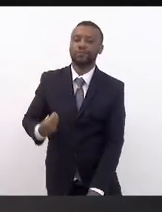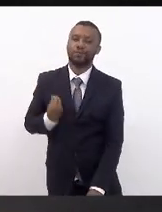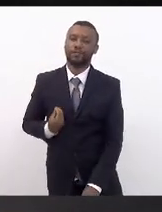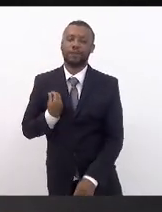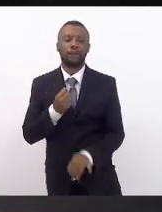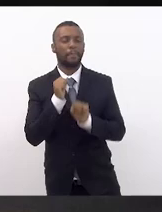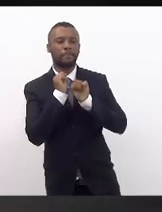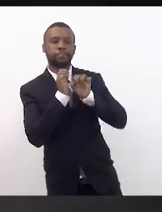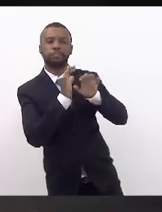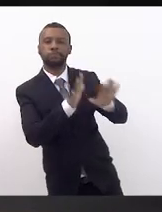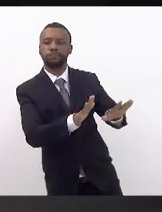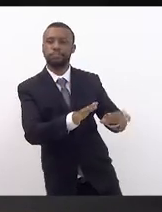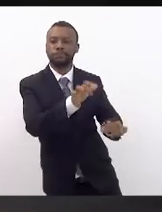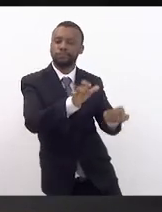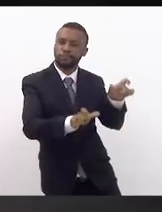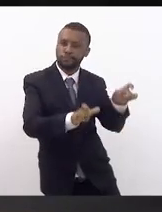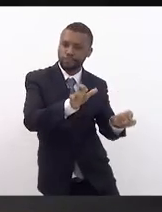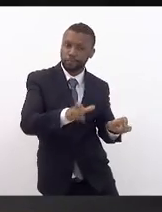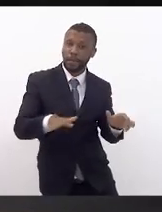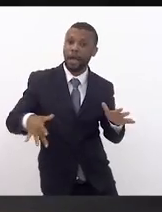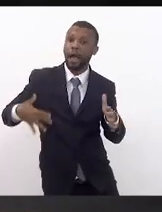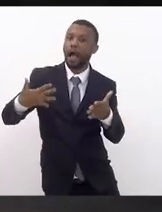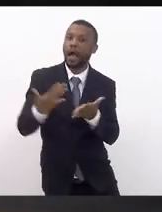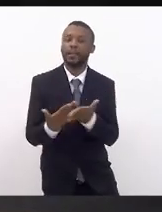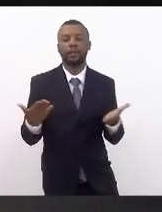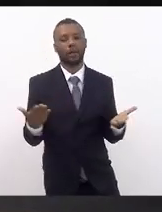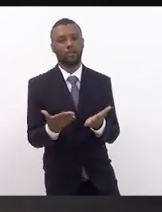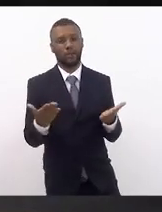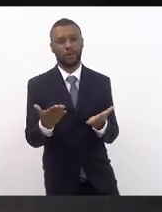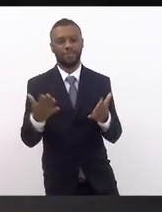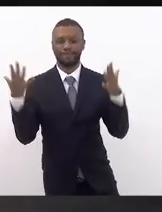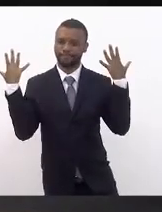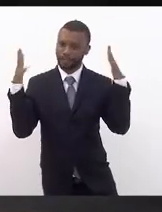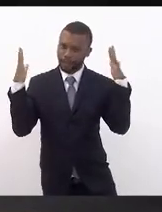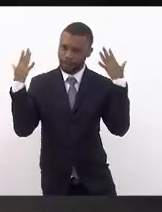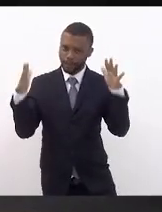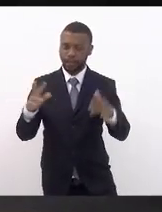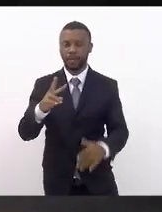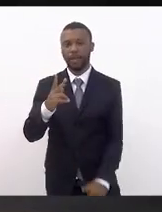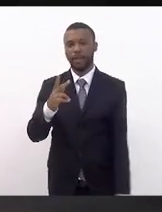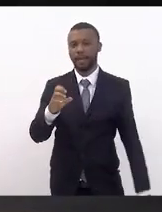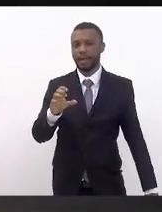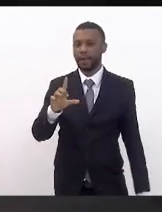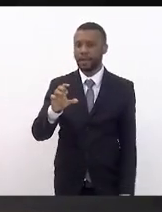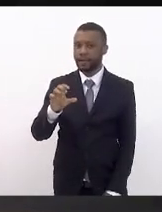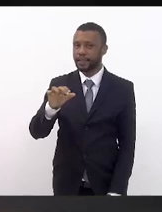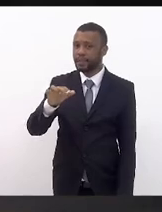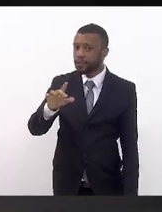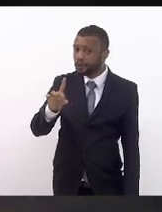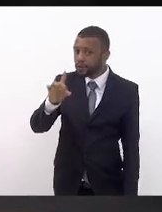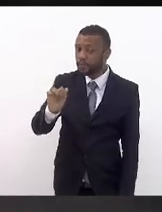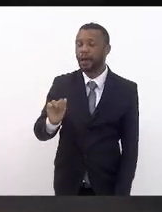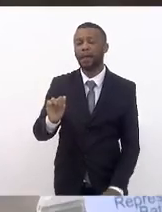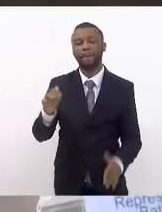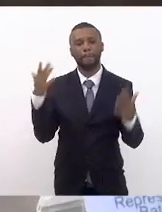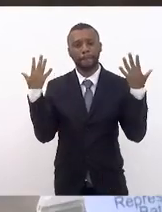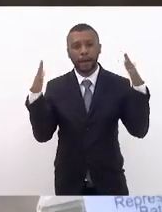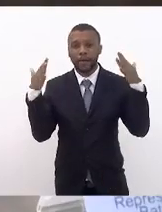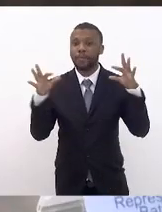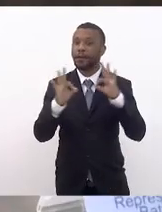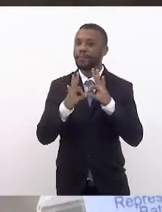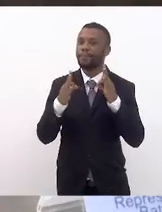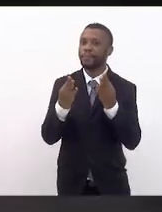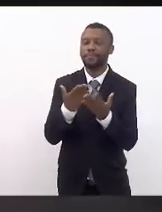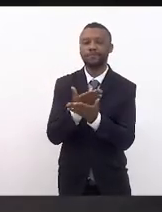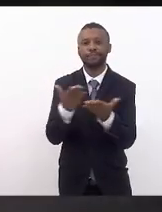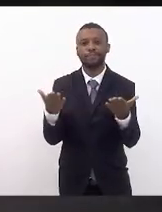a tantos como tem feito até agora. Parabéns, Helenilda, parabéns a toda a família, receba o nosso carinho,